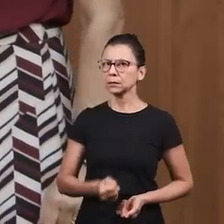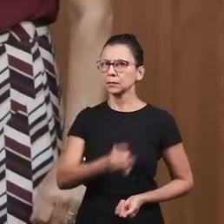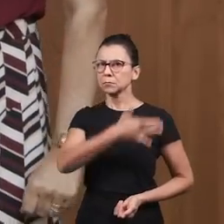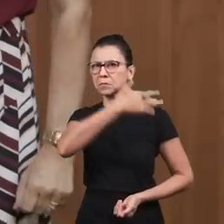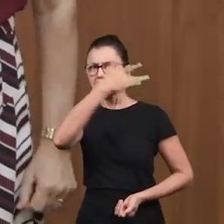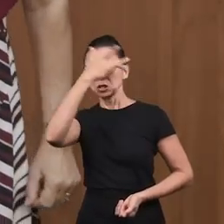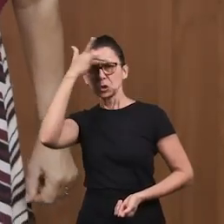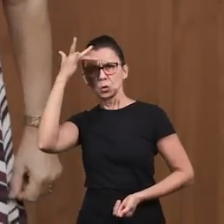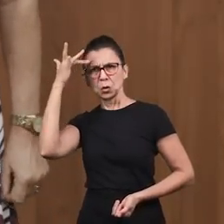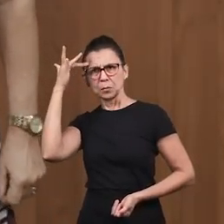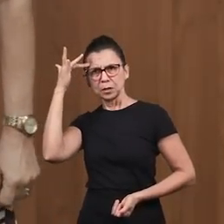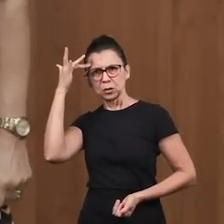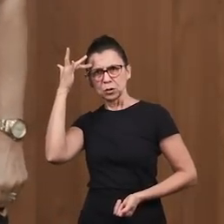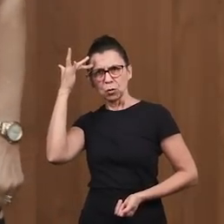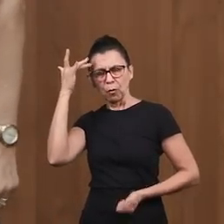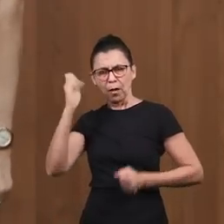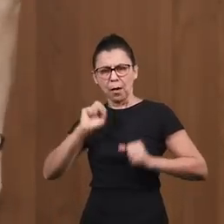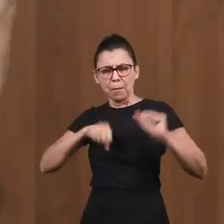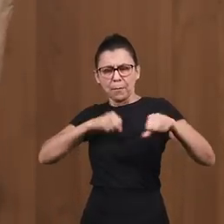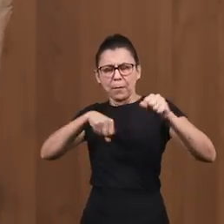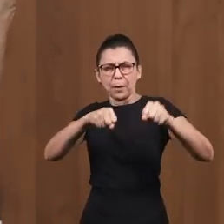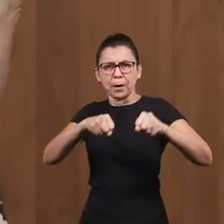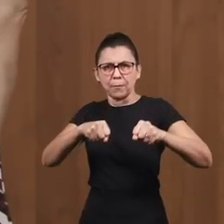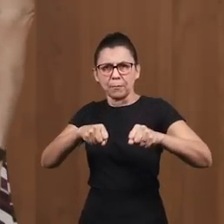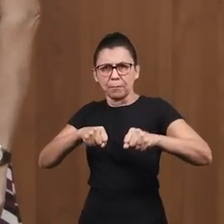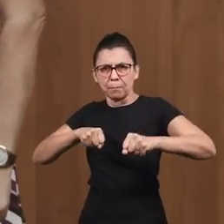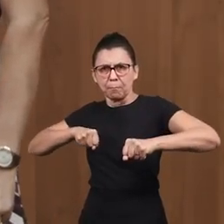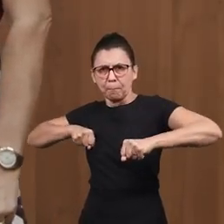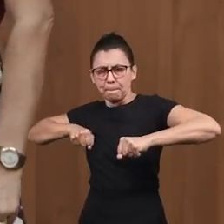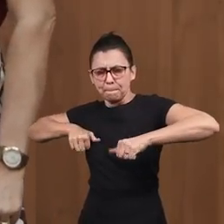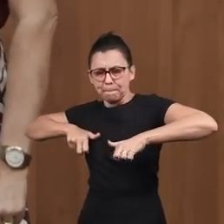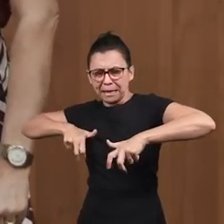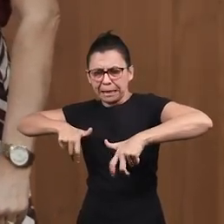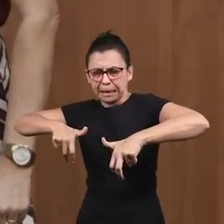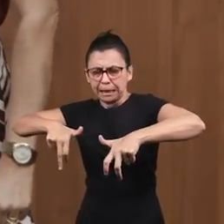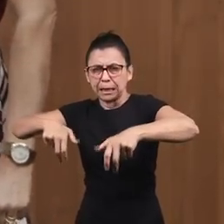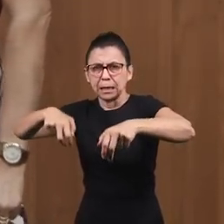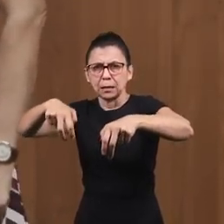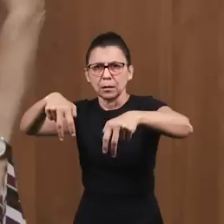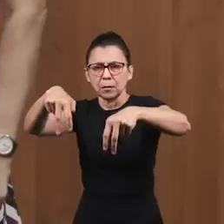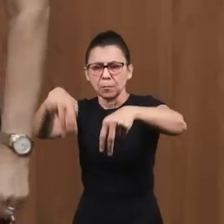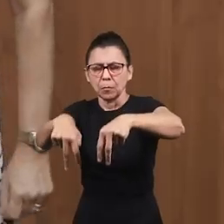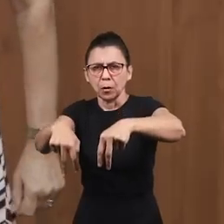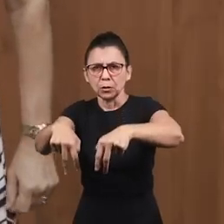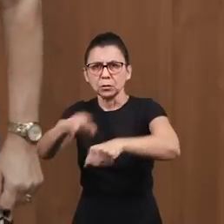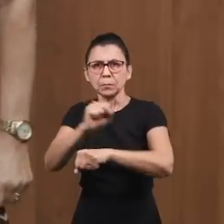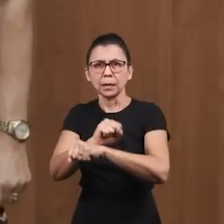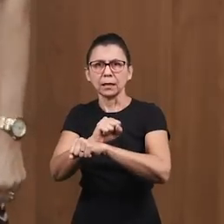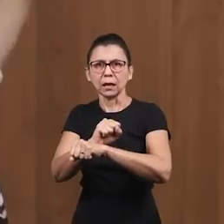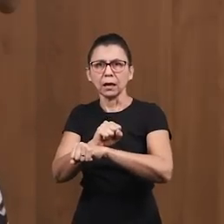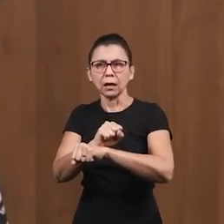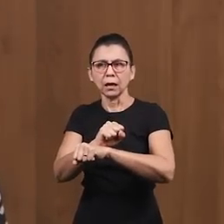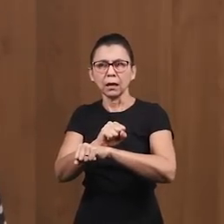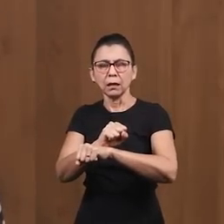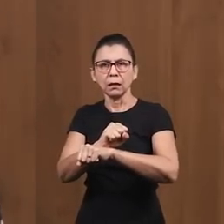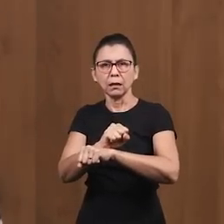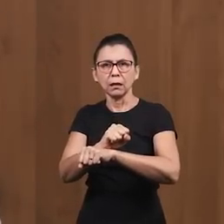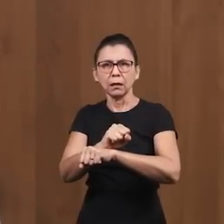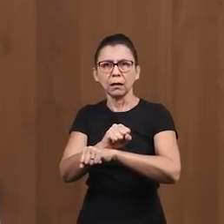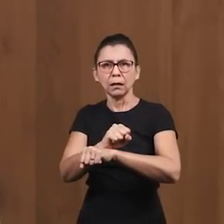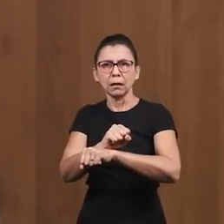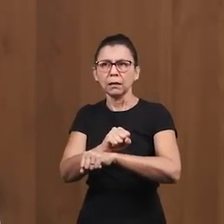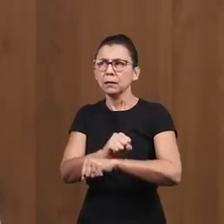ele pode parar no meio do caminho? Olha, o atleta pode parar? Não.